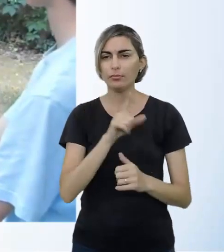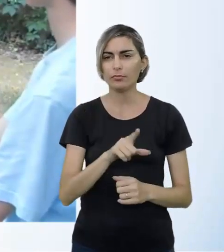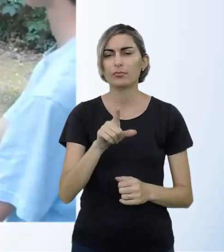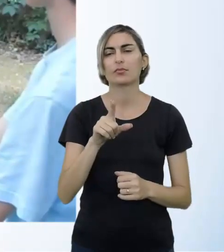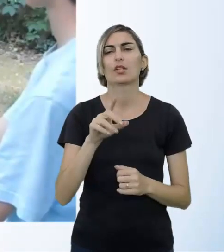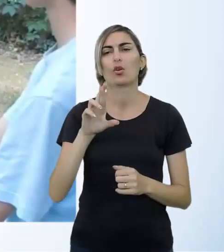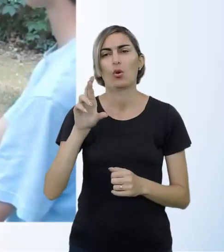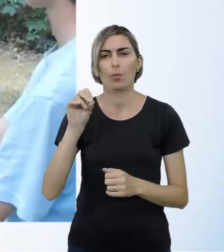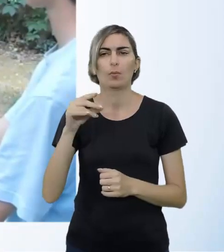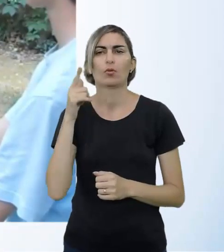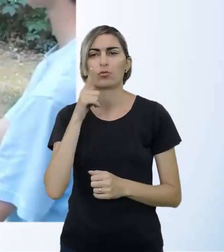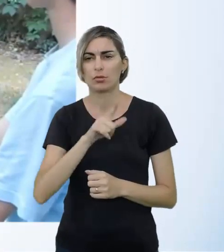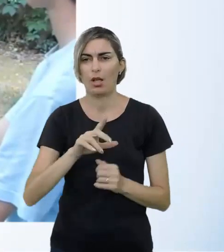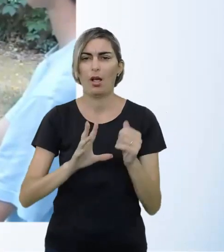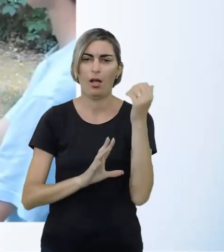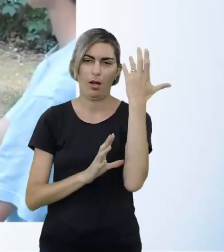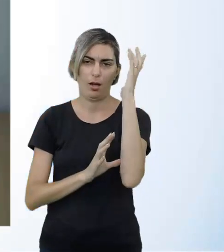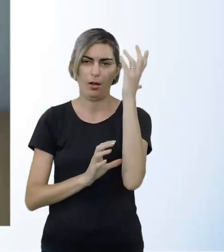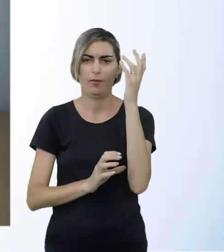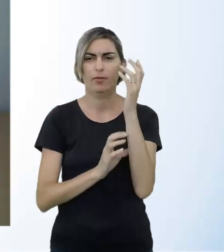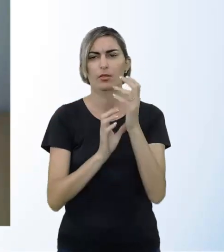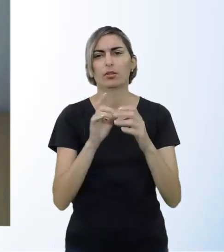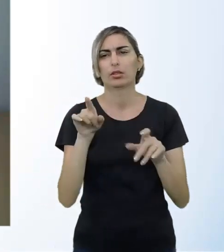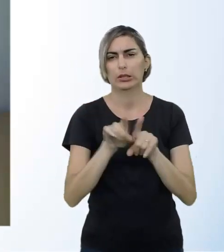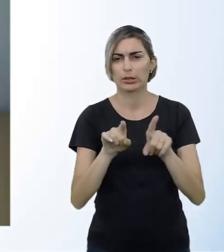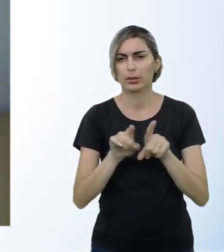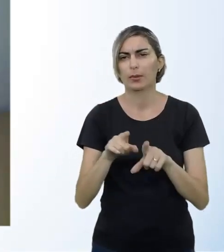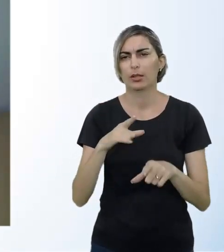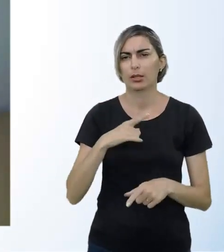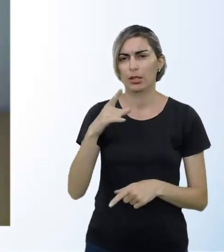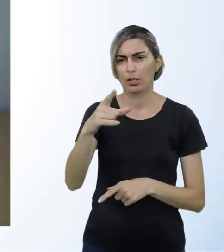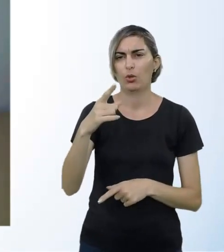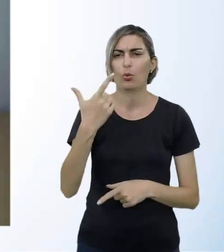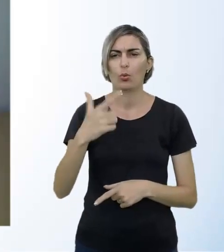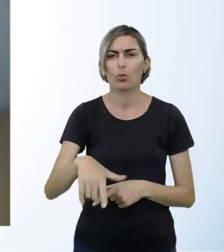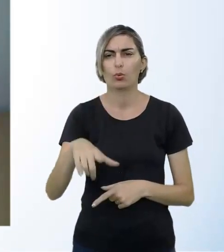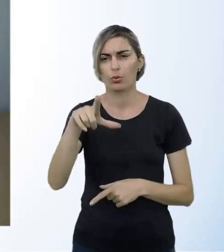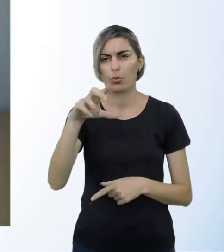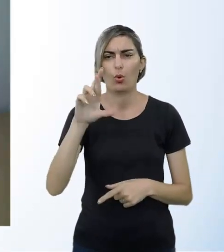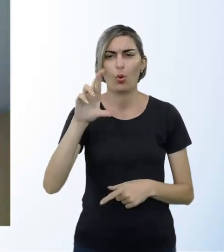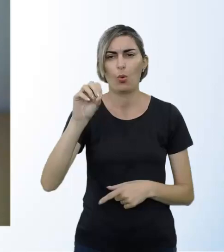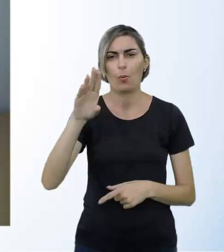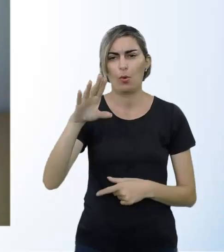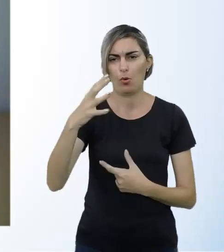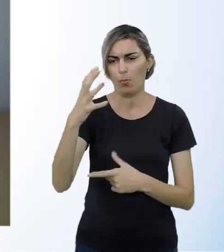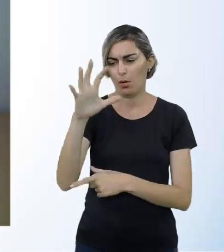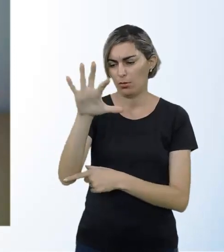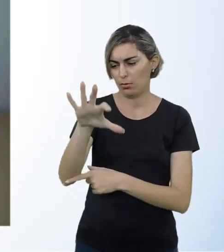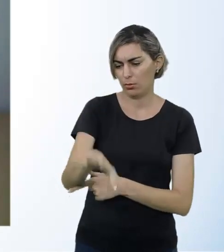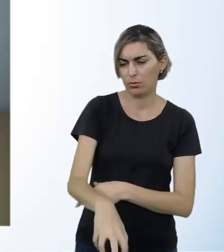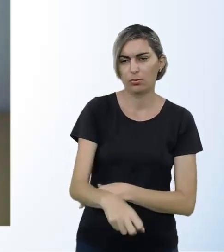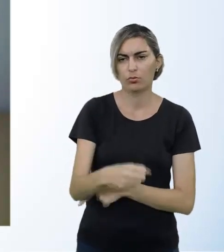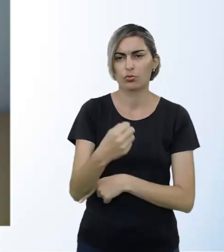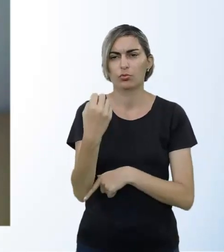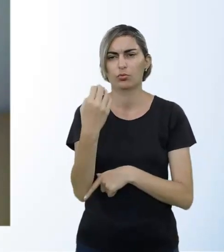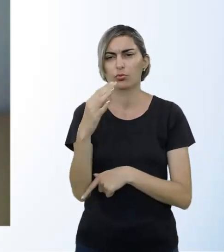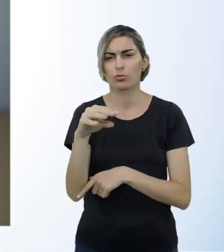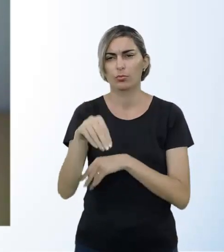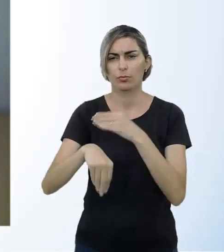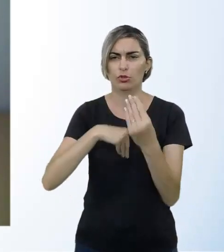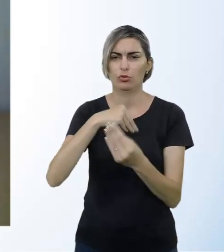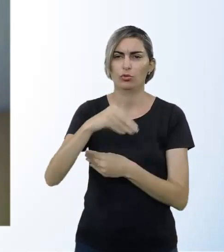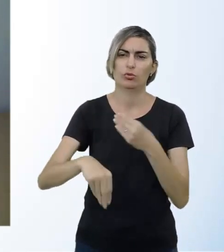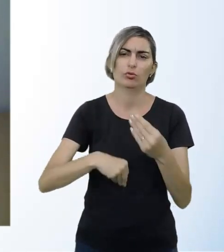um robô que sobe em árvores, tá? E a gente tem também a automação. Aqui é outro exemplo de um robô, um braço robótico. Esse mistura um